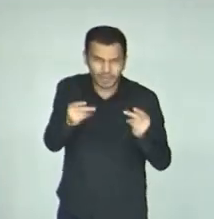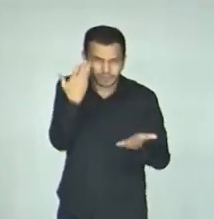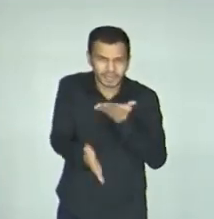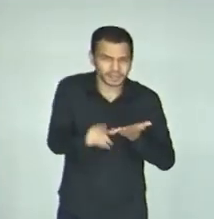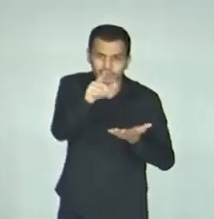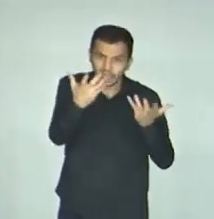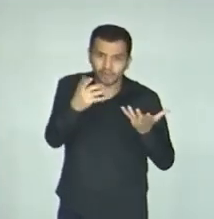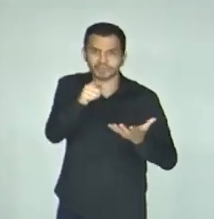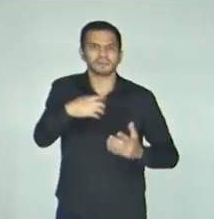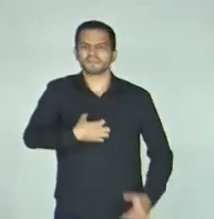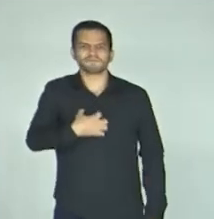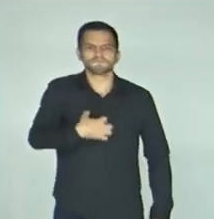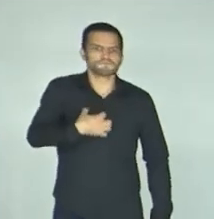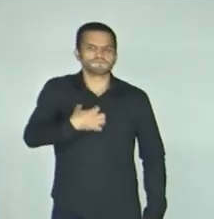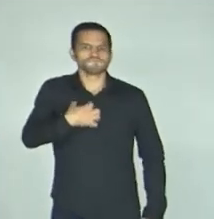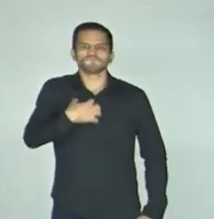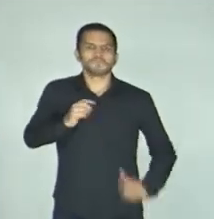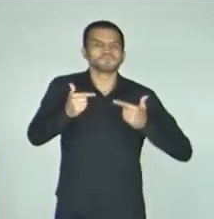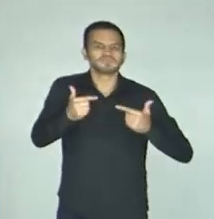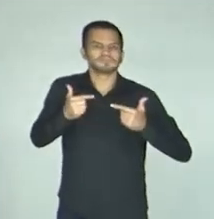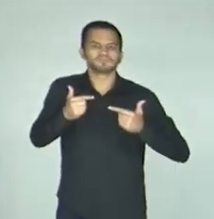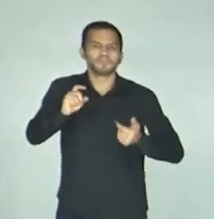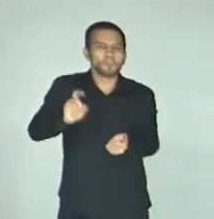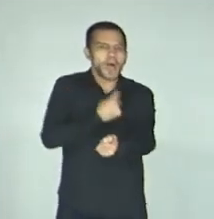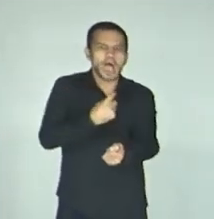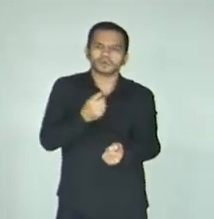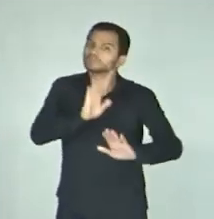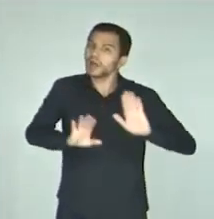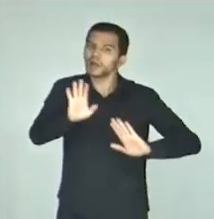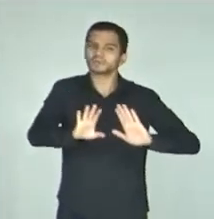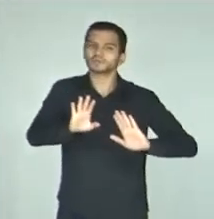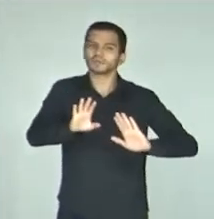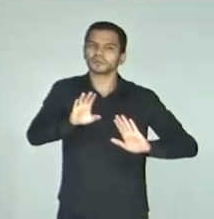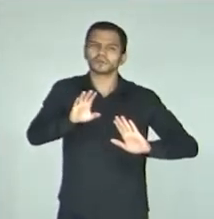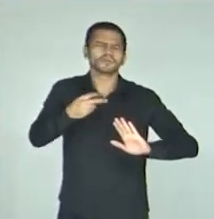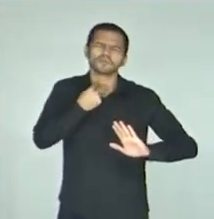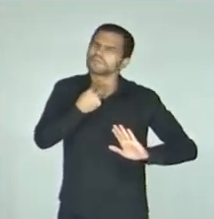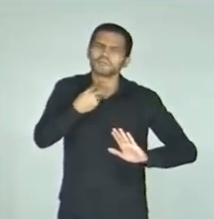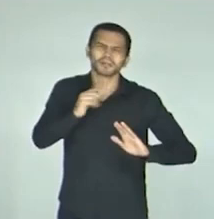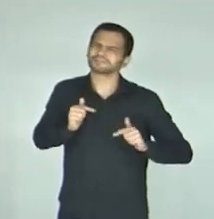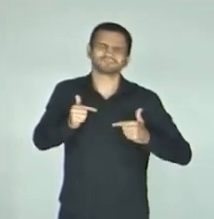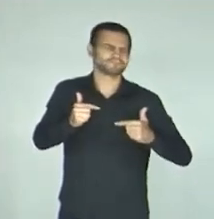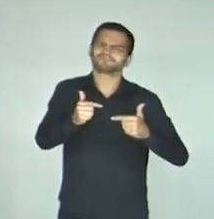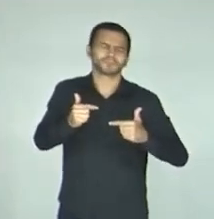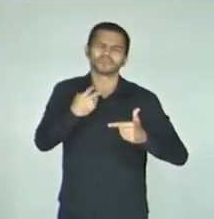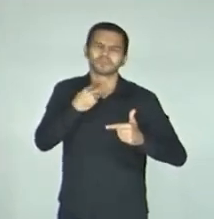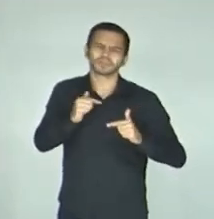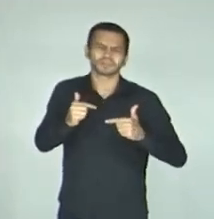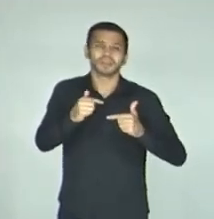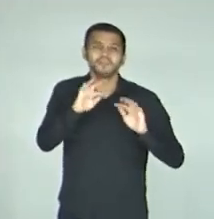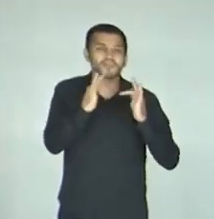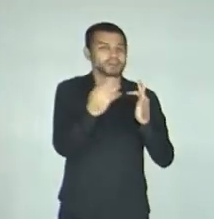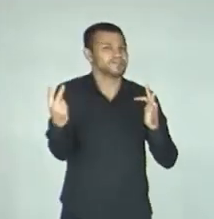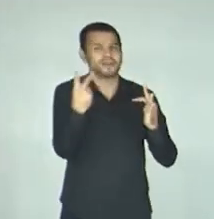reação rouba a presença de Deus na sua casa E se eu não pode assim quando que